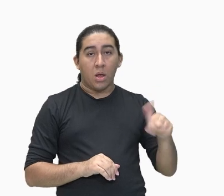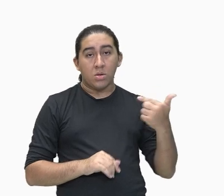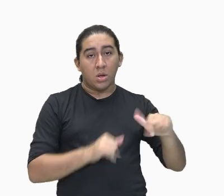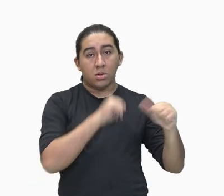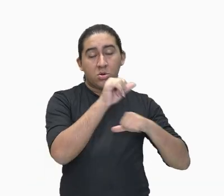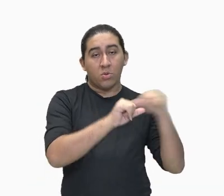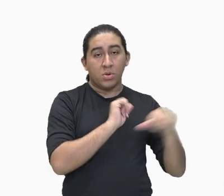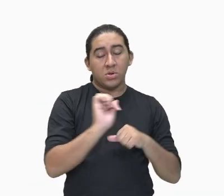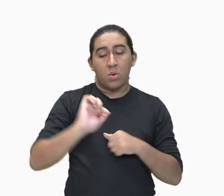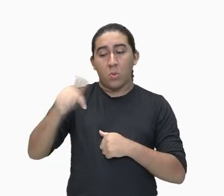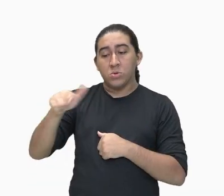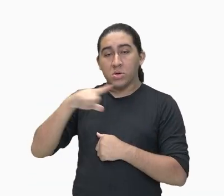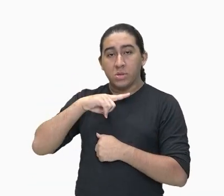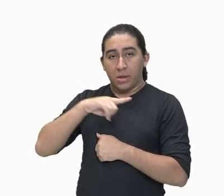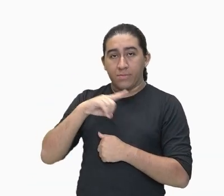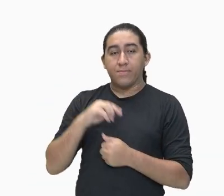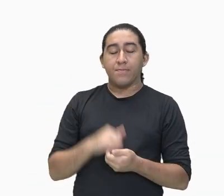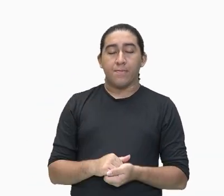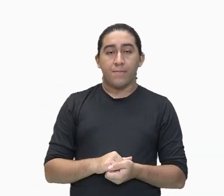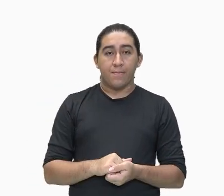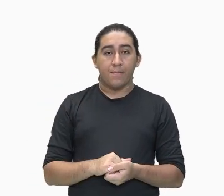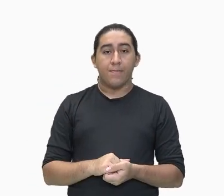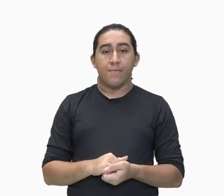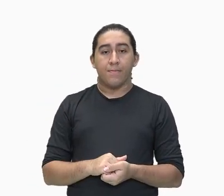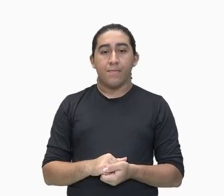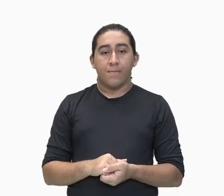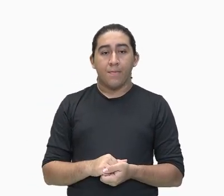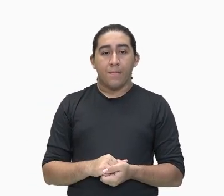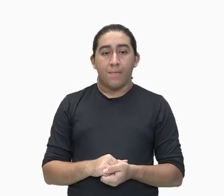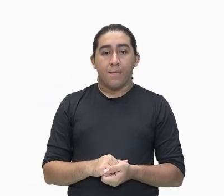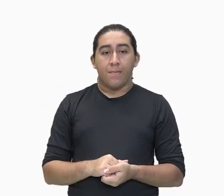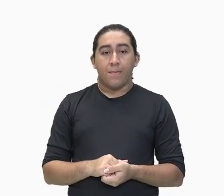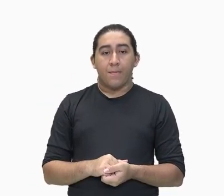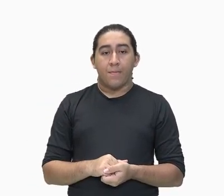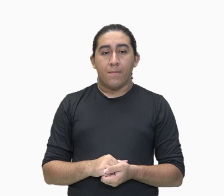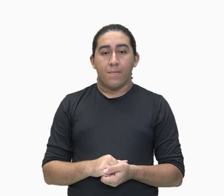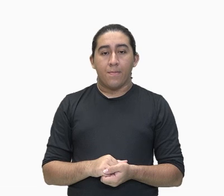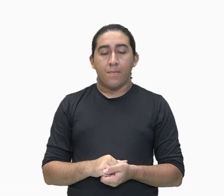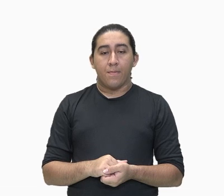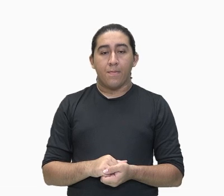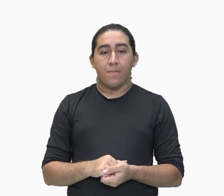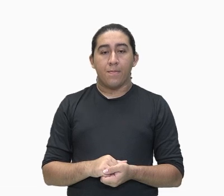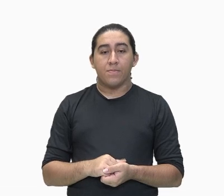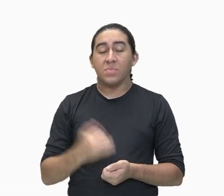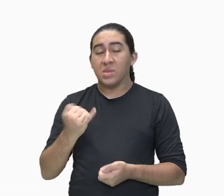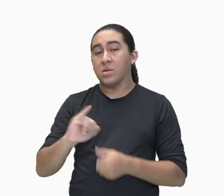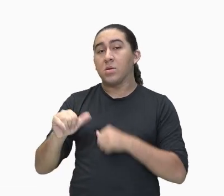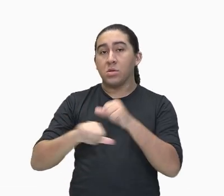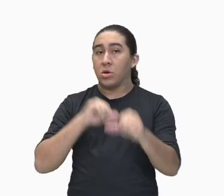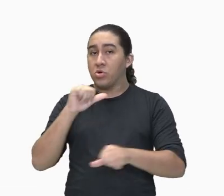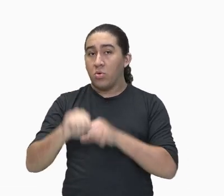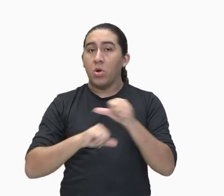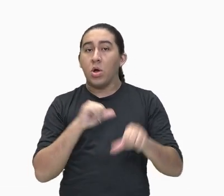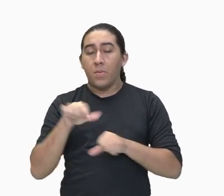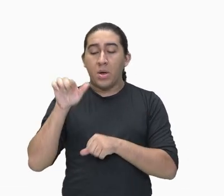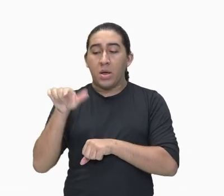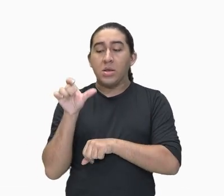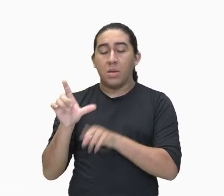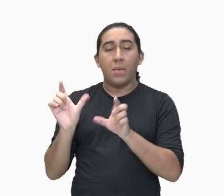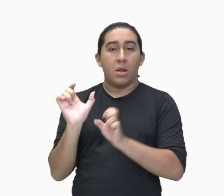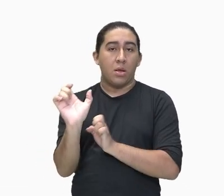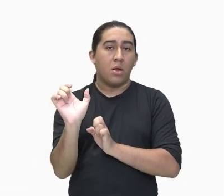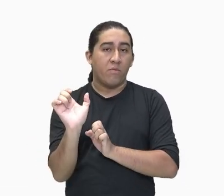a aglutinação é com alteração de pronúncia, porque se alterar algum elemento, vai alterar a pronúncia também,